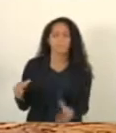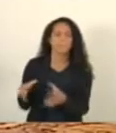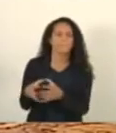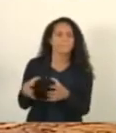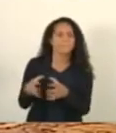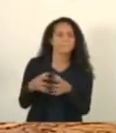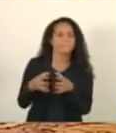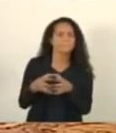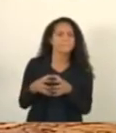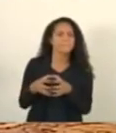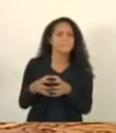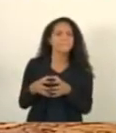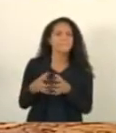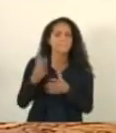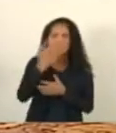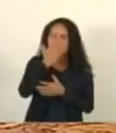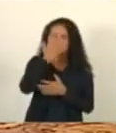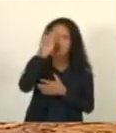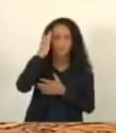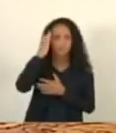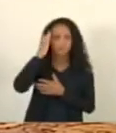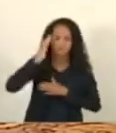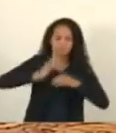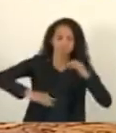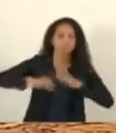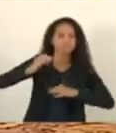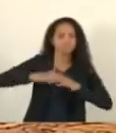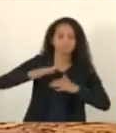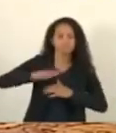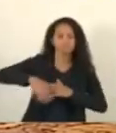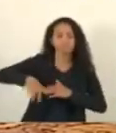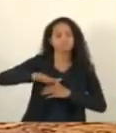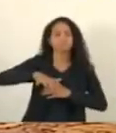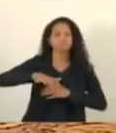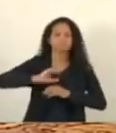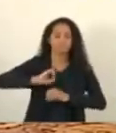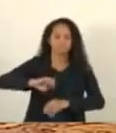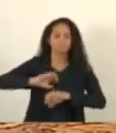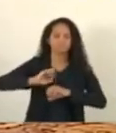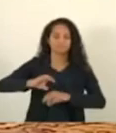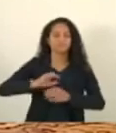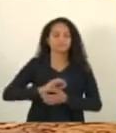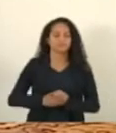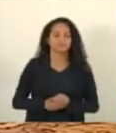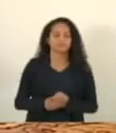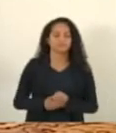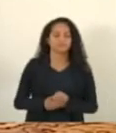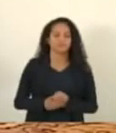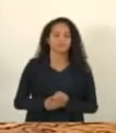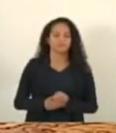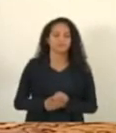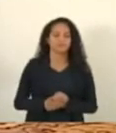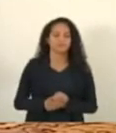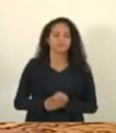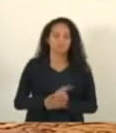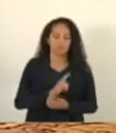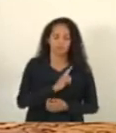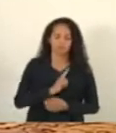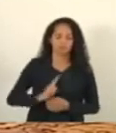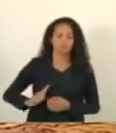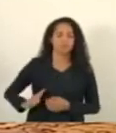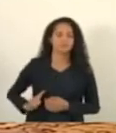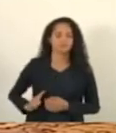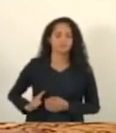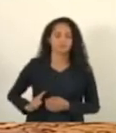um mutirão de pessoas profissionais da educação, com todo o governo, coloca o ensino de